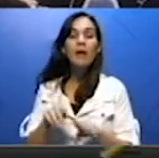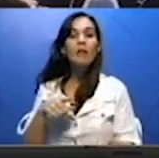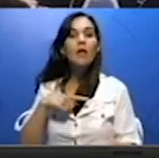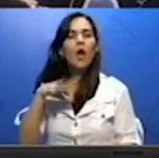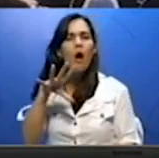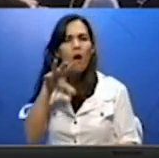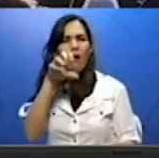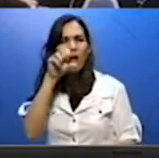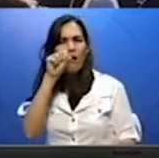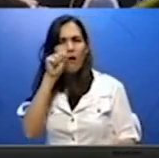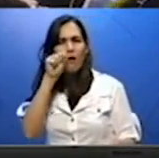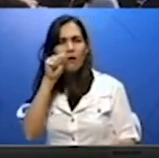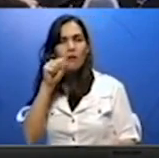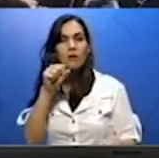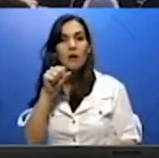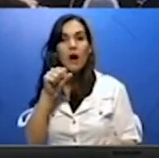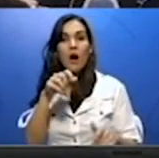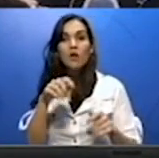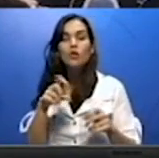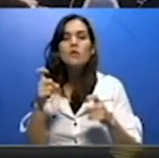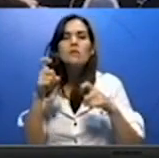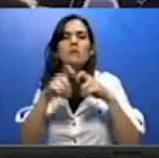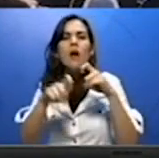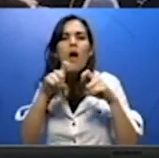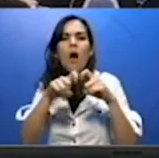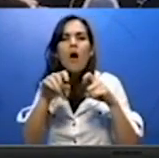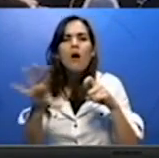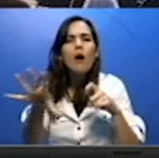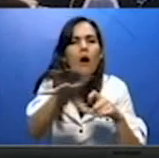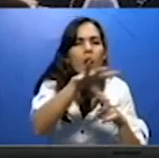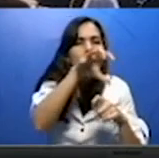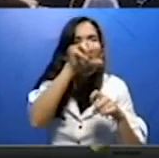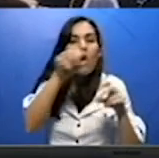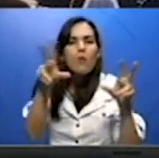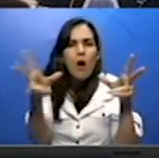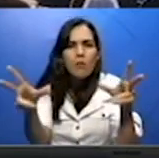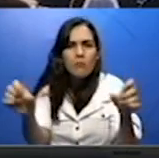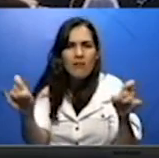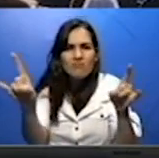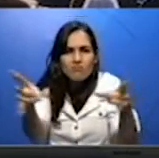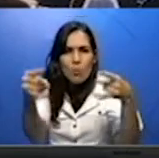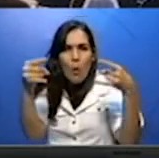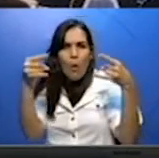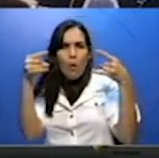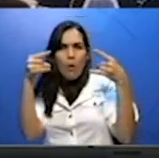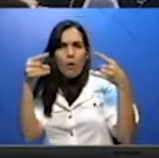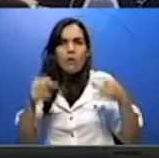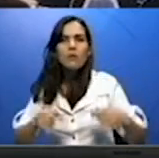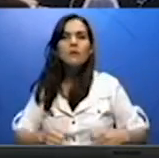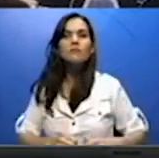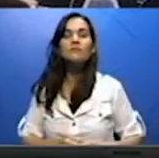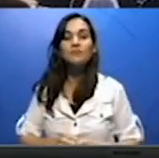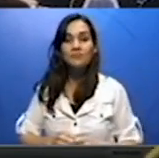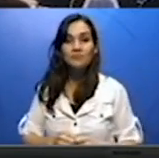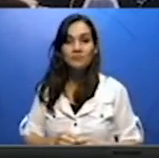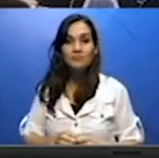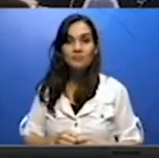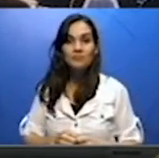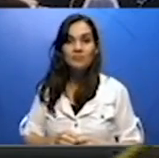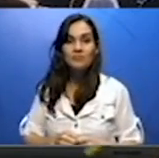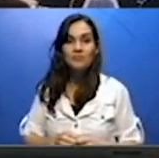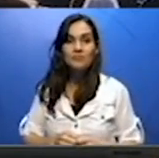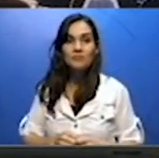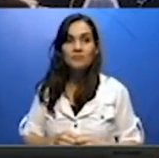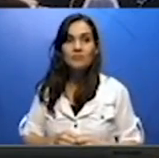que tem a função por exemplo de atração sexual glândula sebácea que produz sebo no nosso caso é